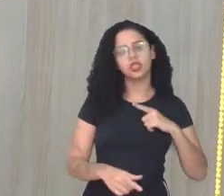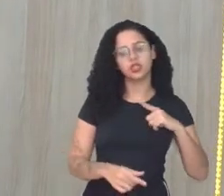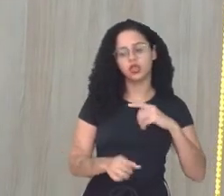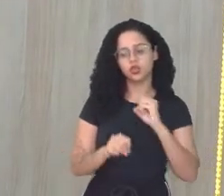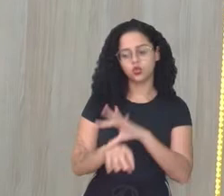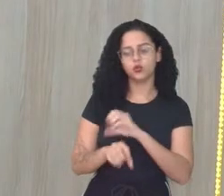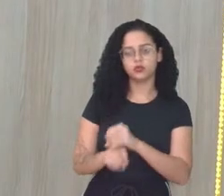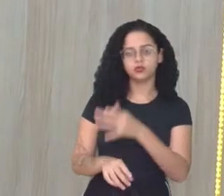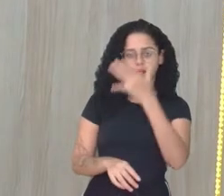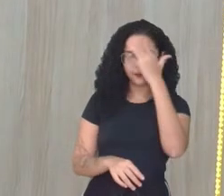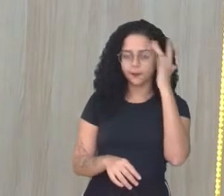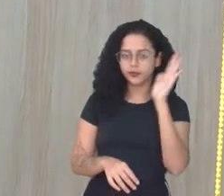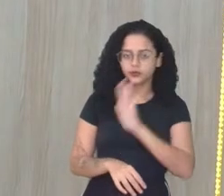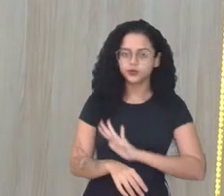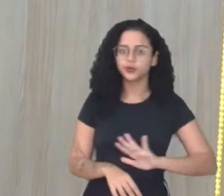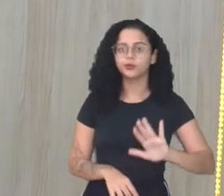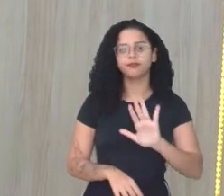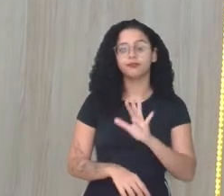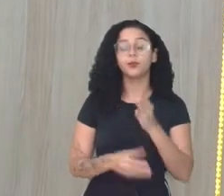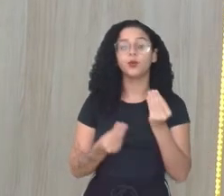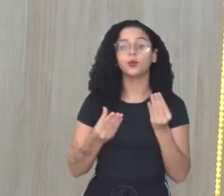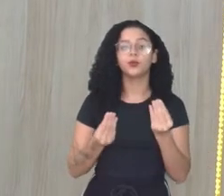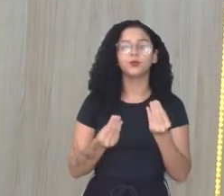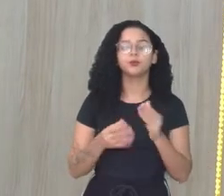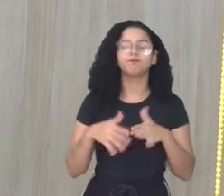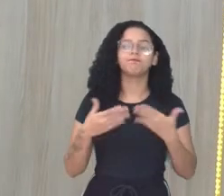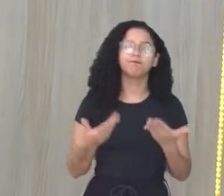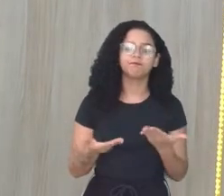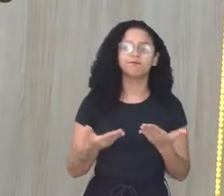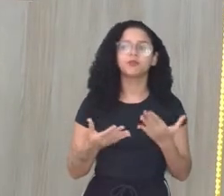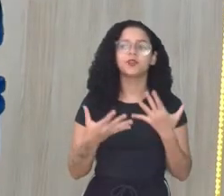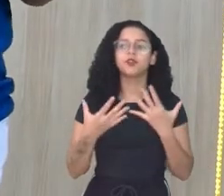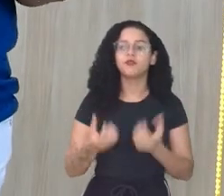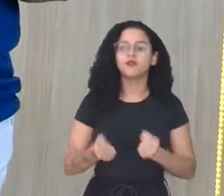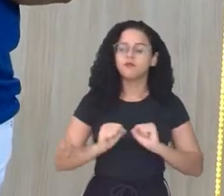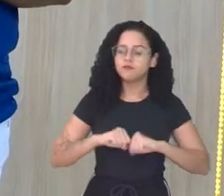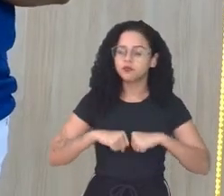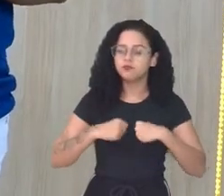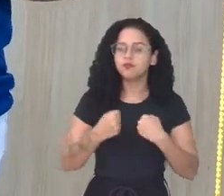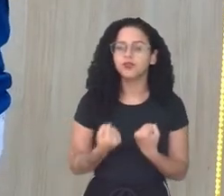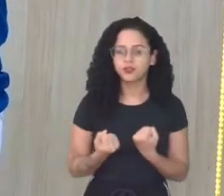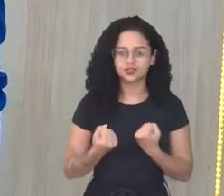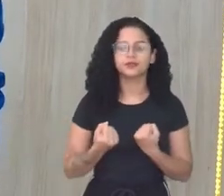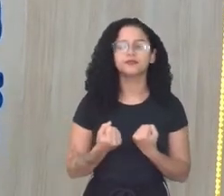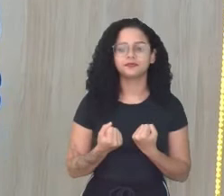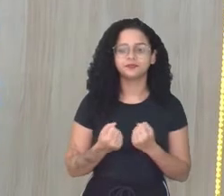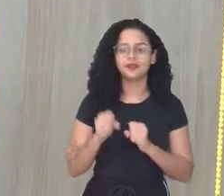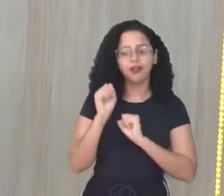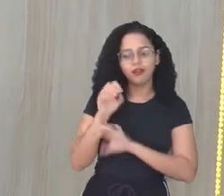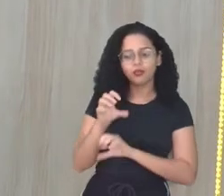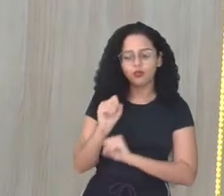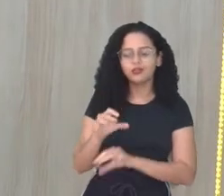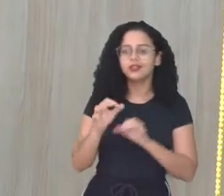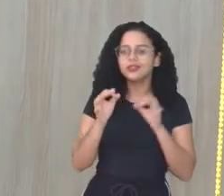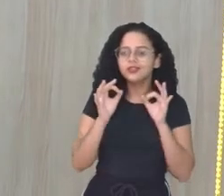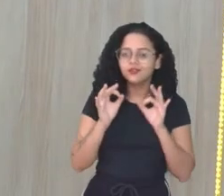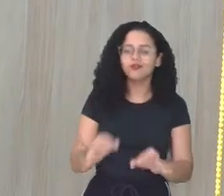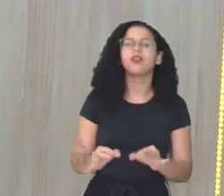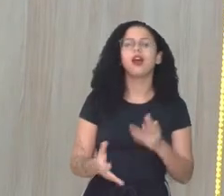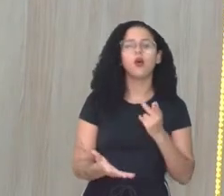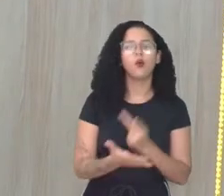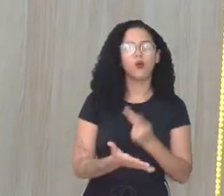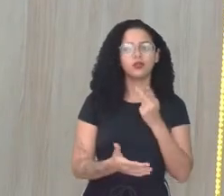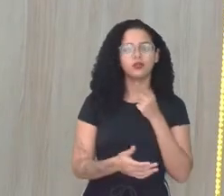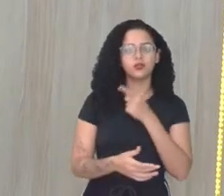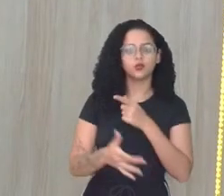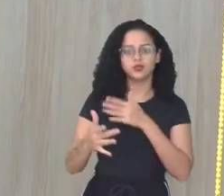educação para esse pessoal. Muito. Então, vamos nos esforçar para isso, para que a educação de fato aconteça